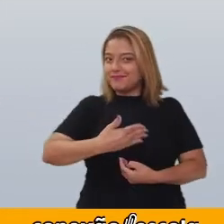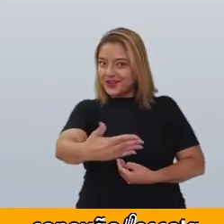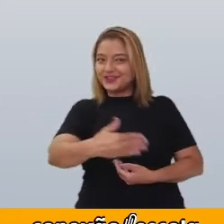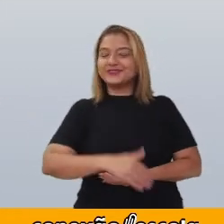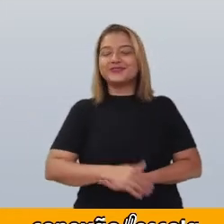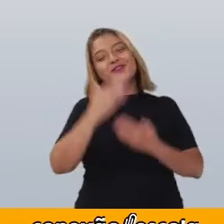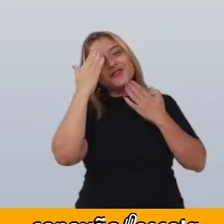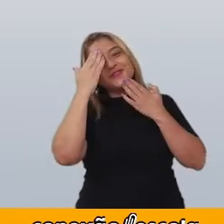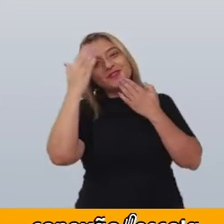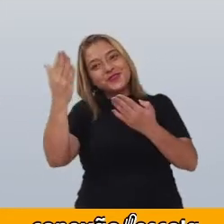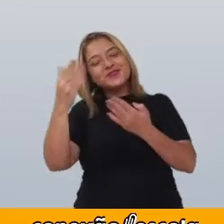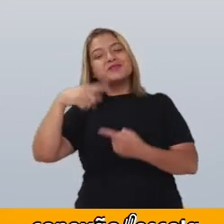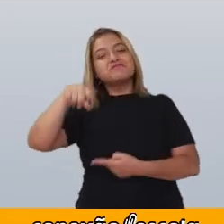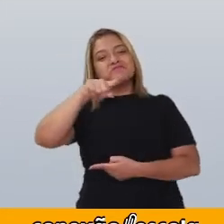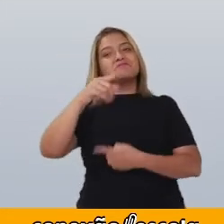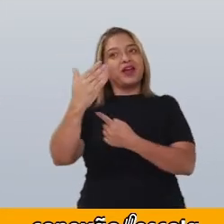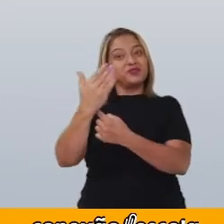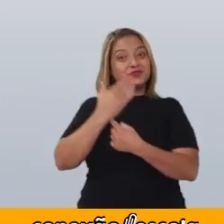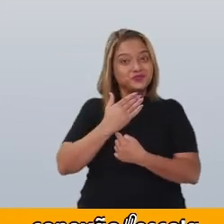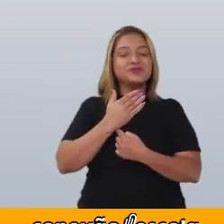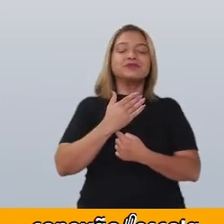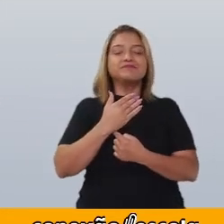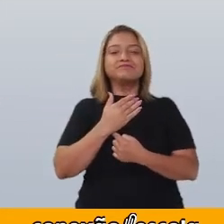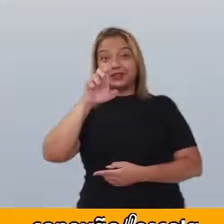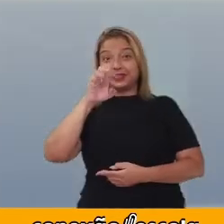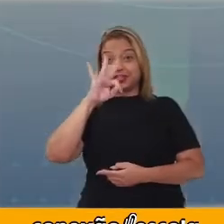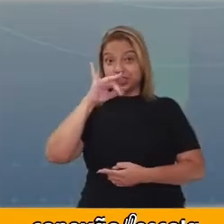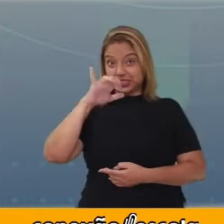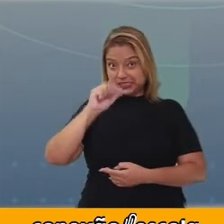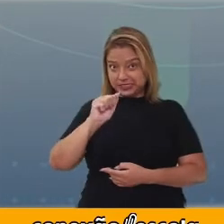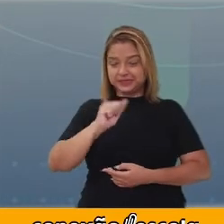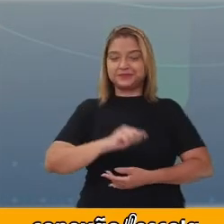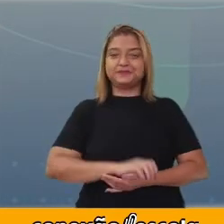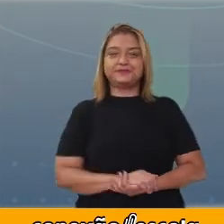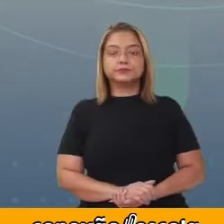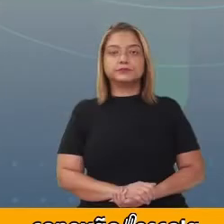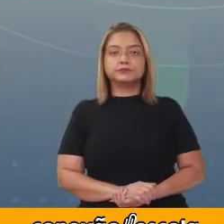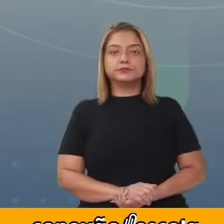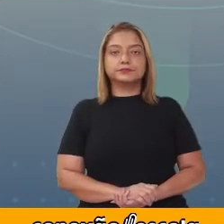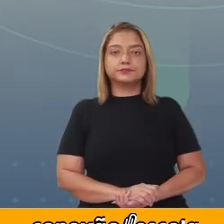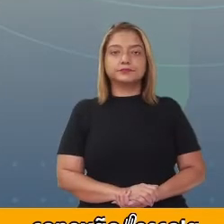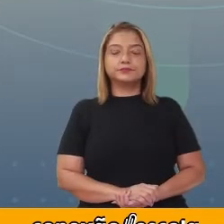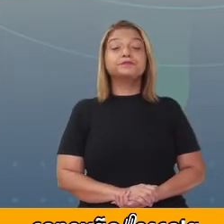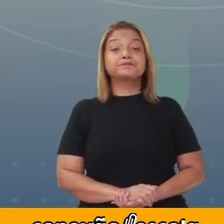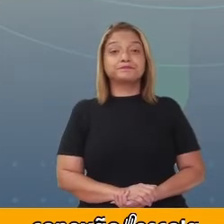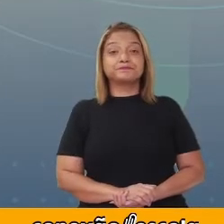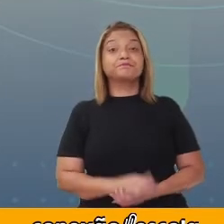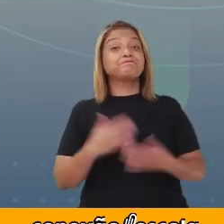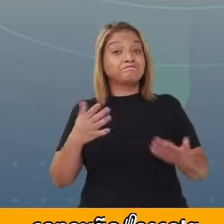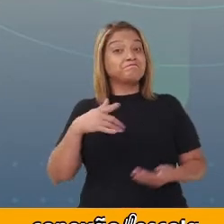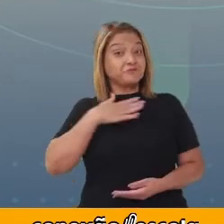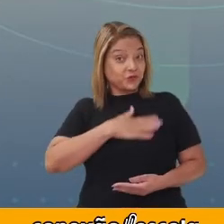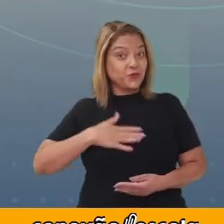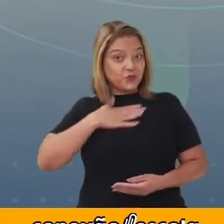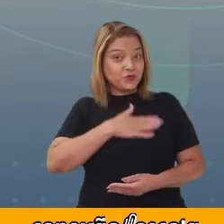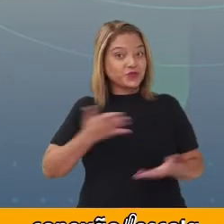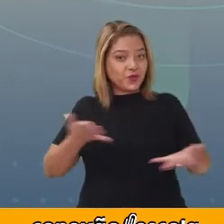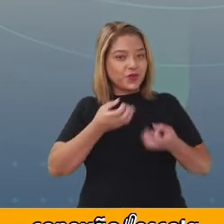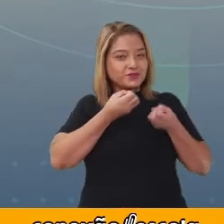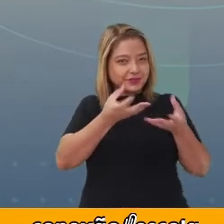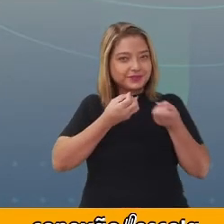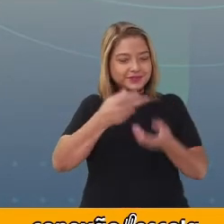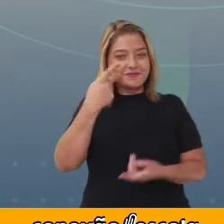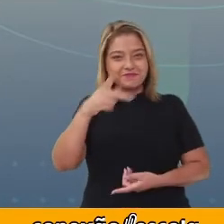Obrigada pela atenção. Atenciosamente, Letícia. E aí, gostaram desse relato